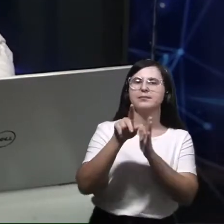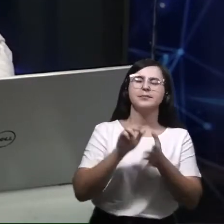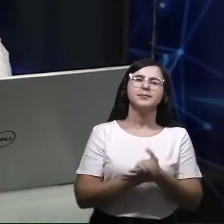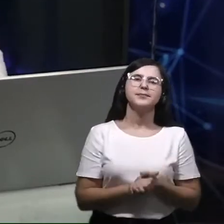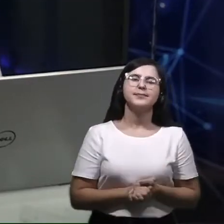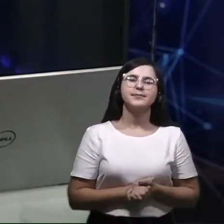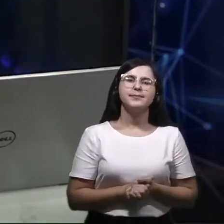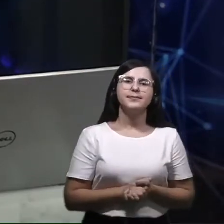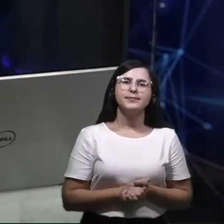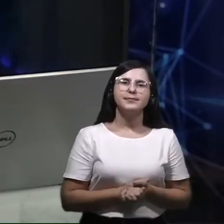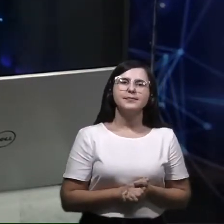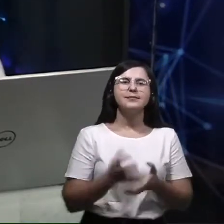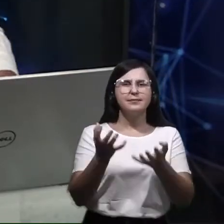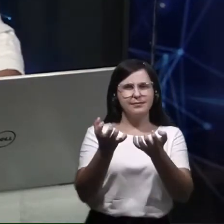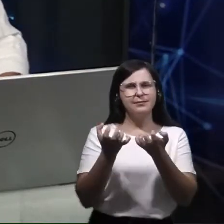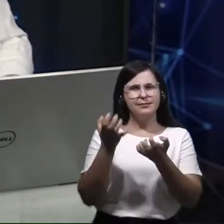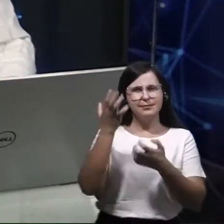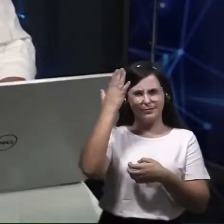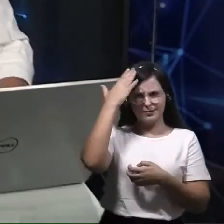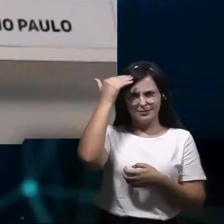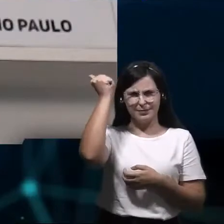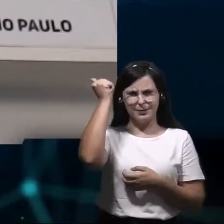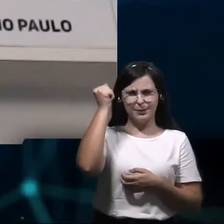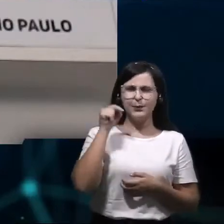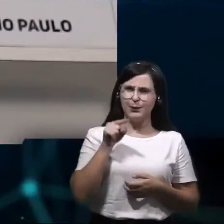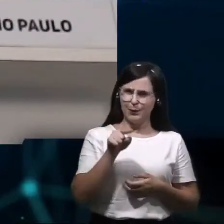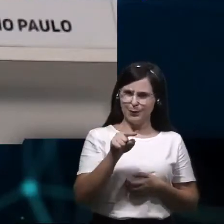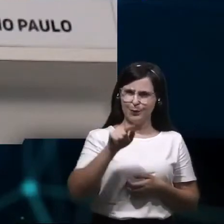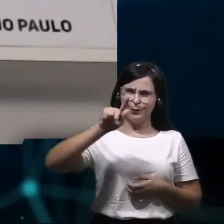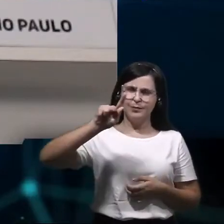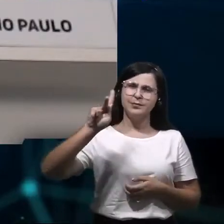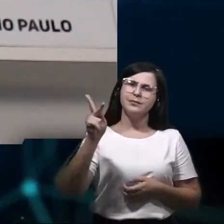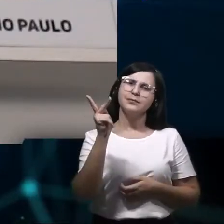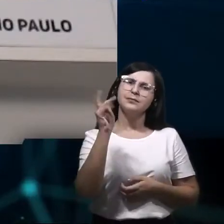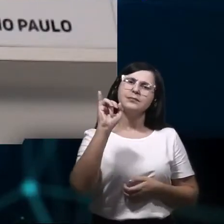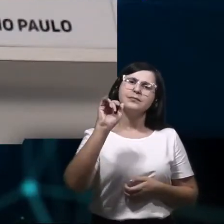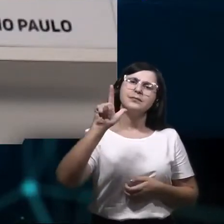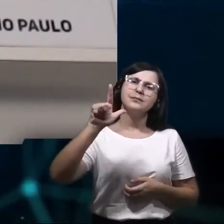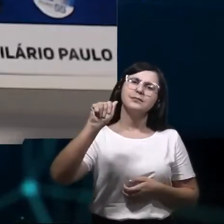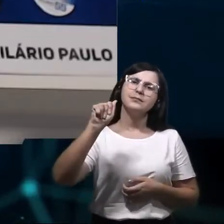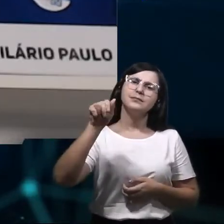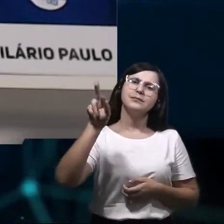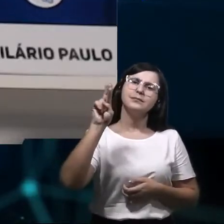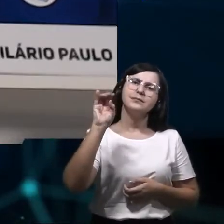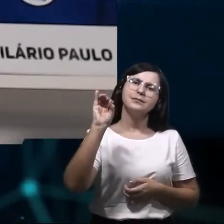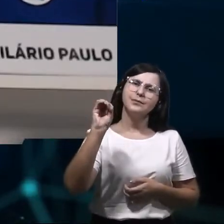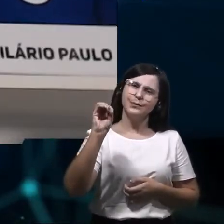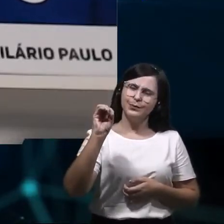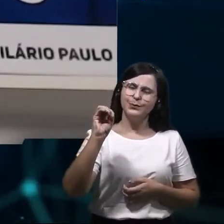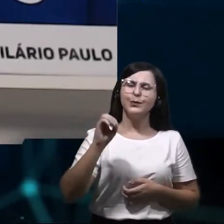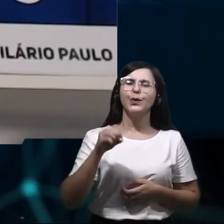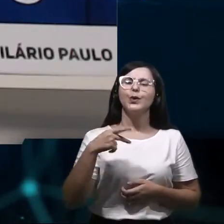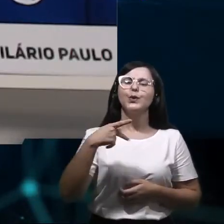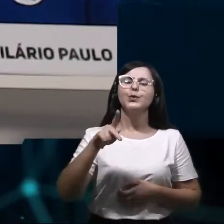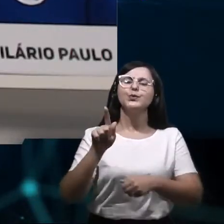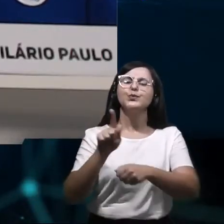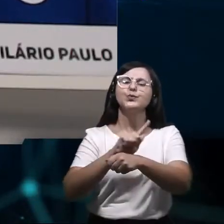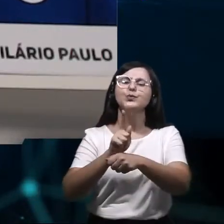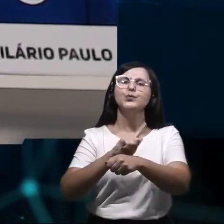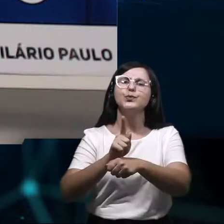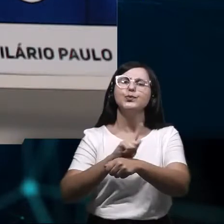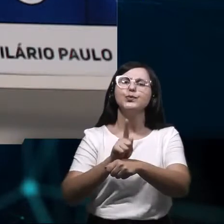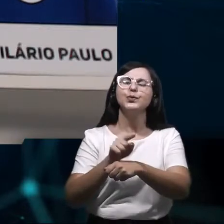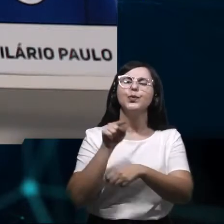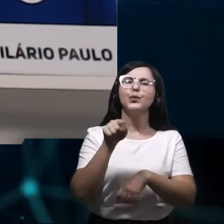pergunta. Eu queria saber do candidato Hilário Paulo se a gestão dele, se caso